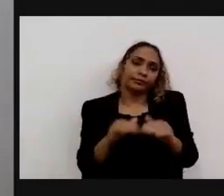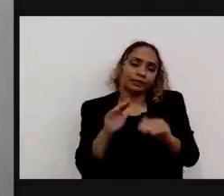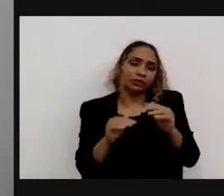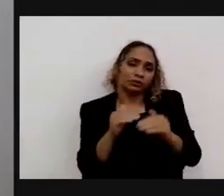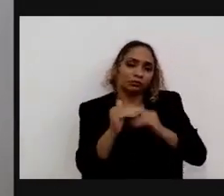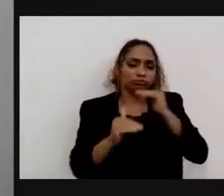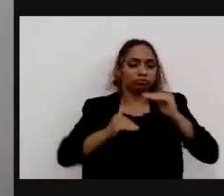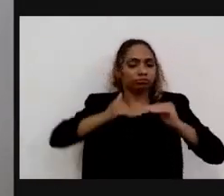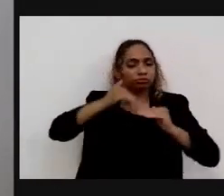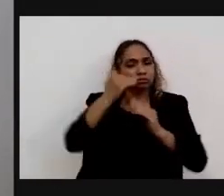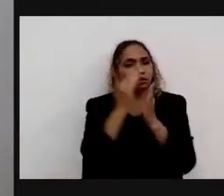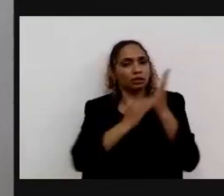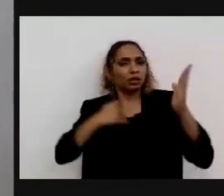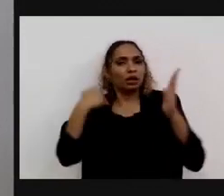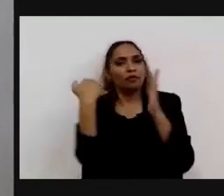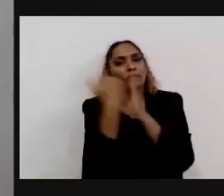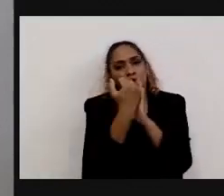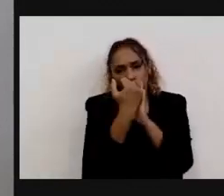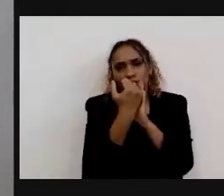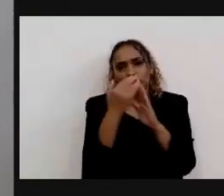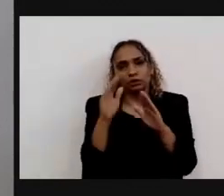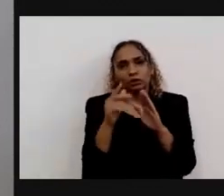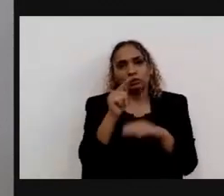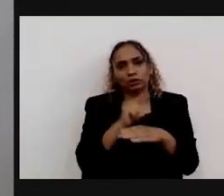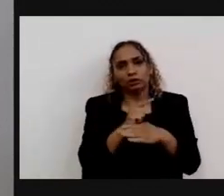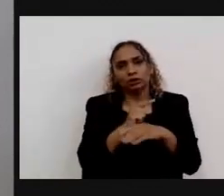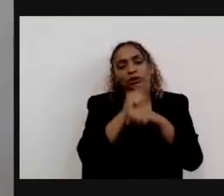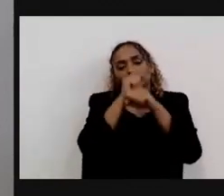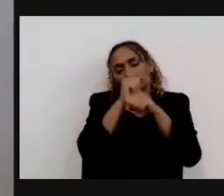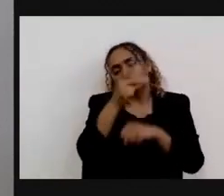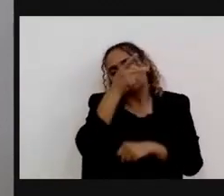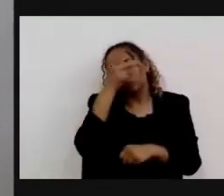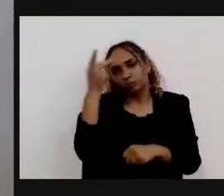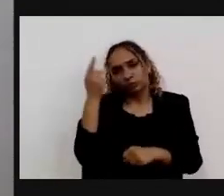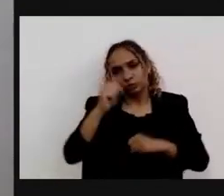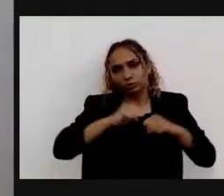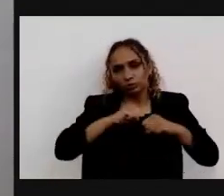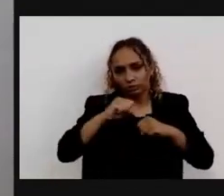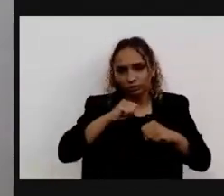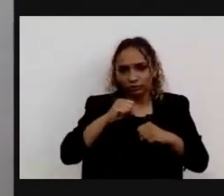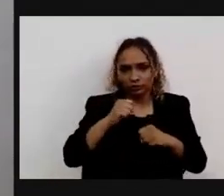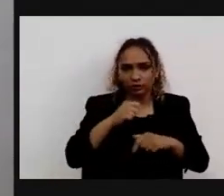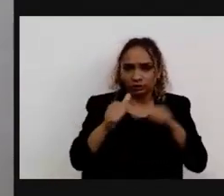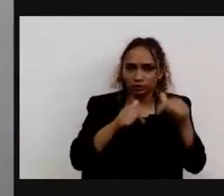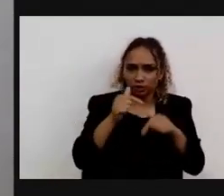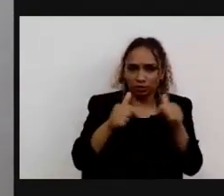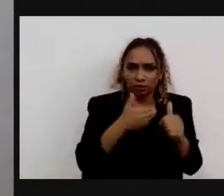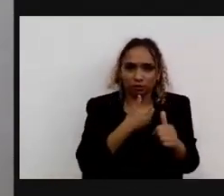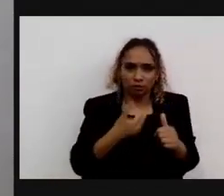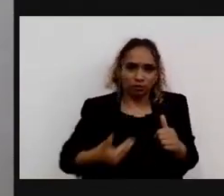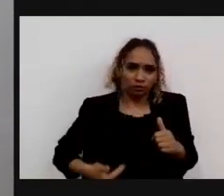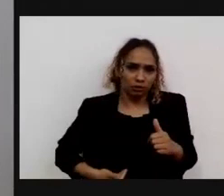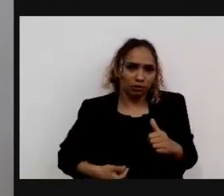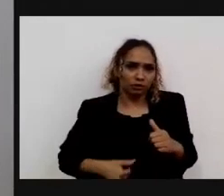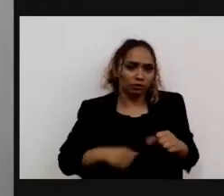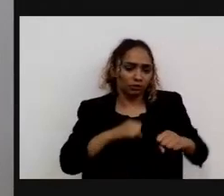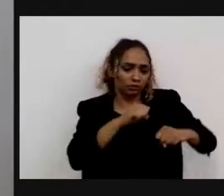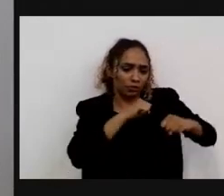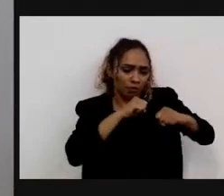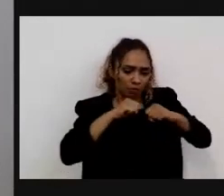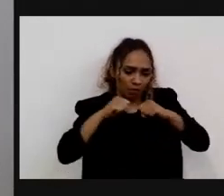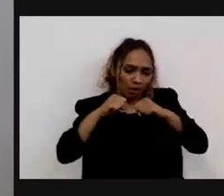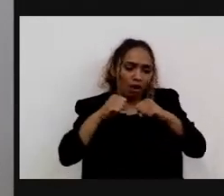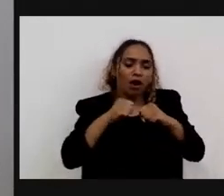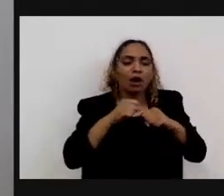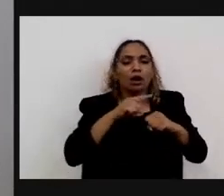vão evoluindo mas eu acho que na gestão de pessoas principalmente tem um movimento Extra serviço público que se mobilizou